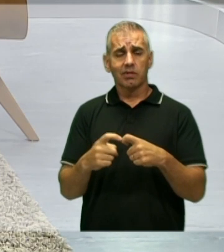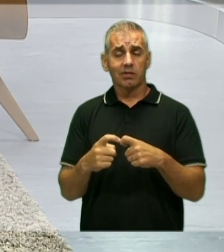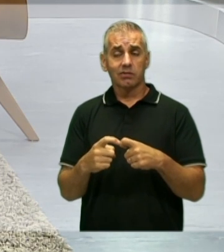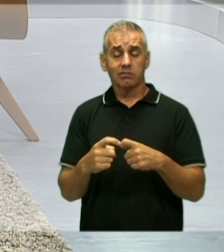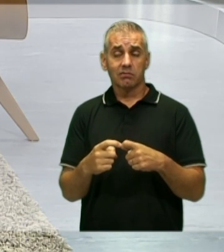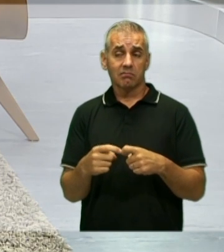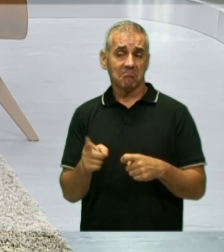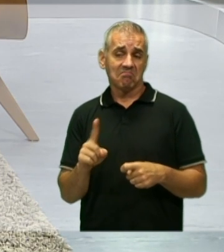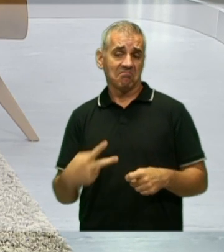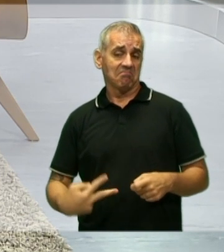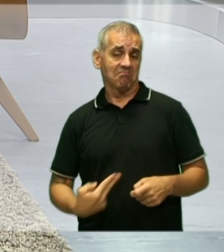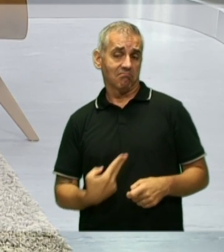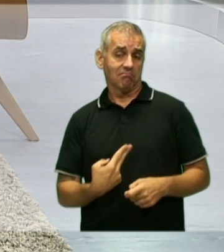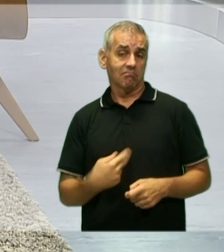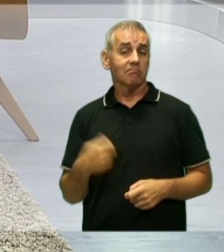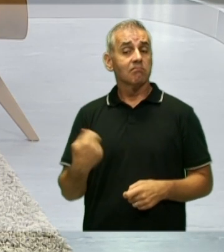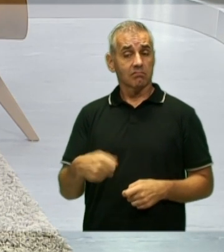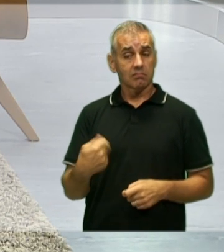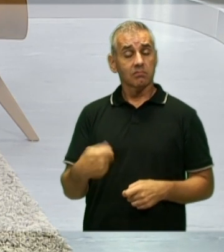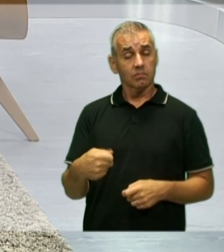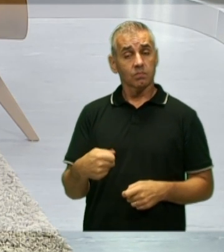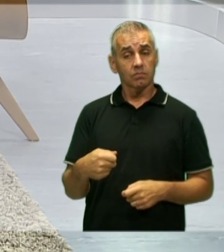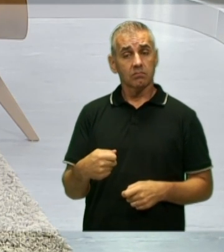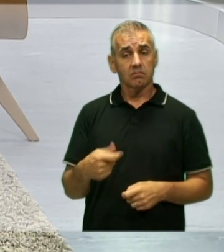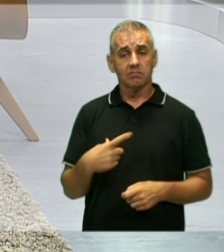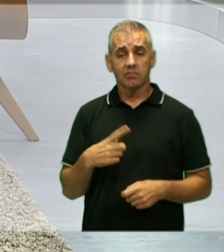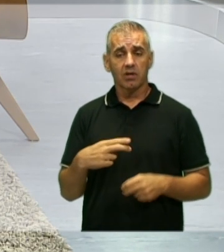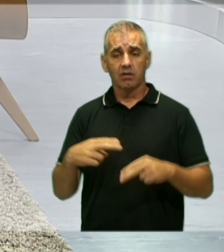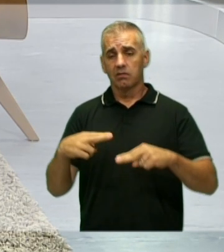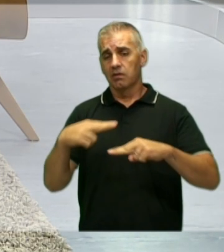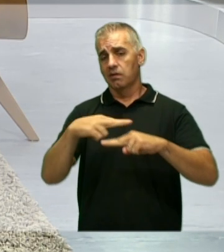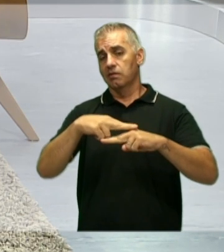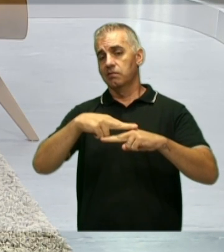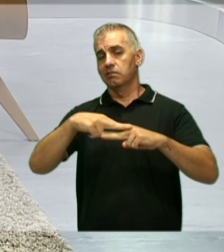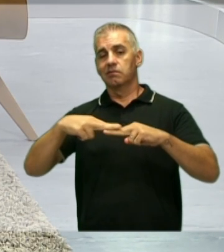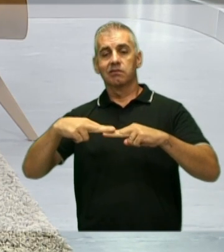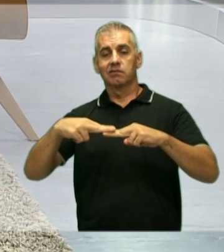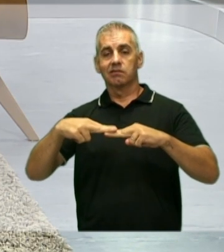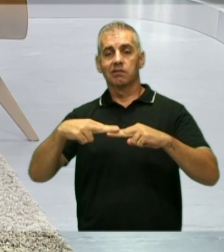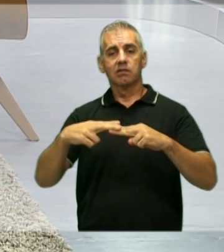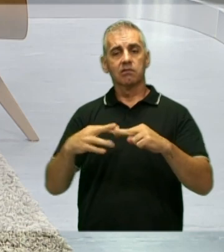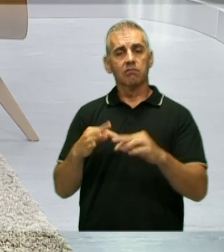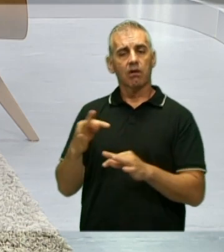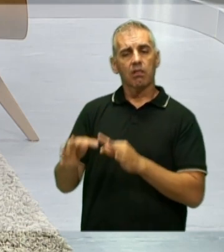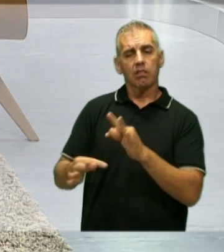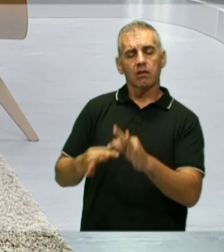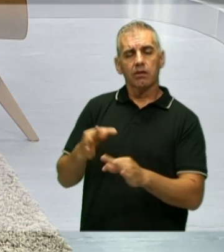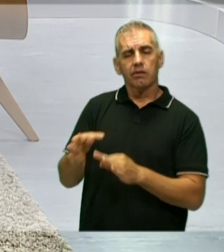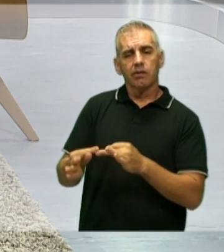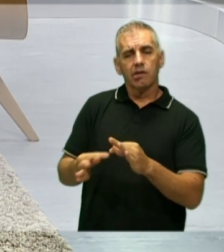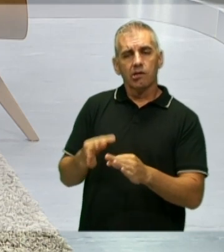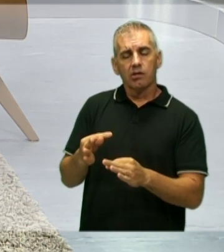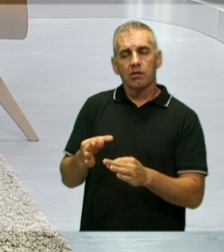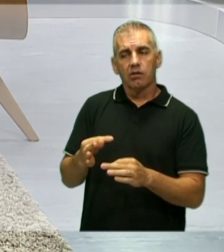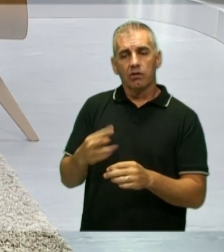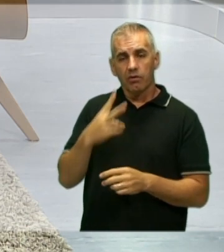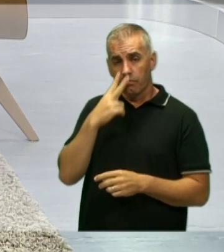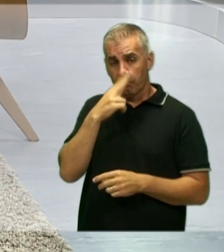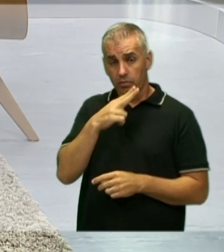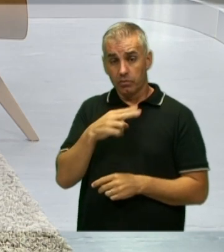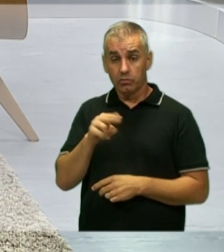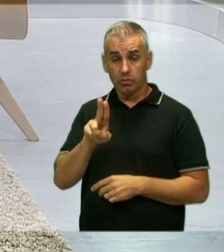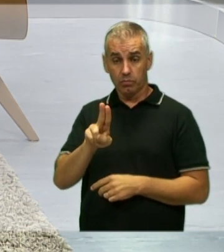cirurgião, certo? Ninguém vai ficar internado sob uma terapêutica mais avançada dentro de uma sala de terapia intensiva, uma